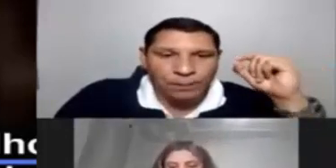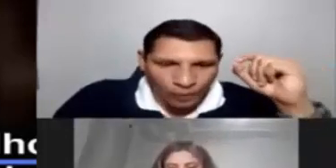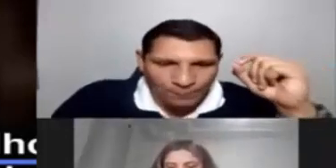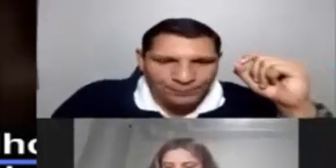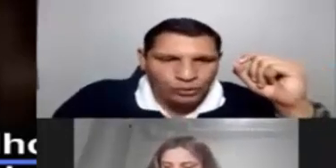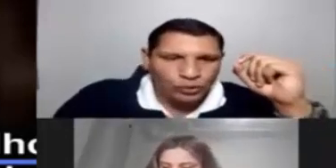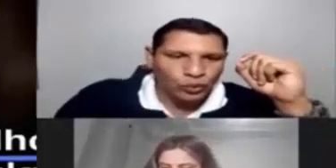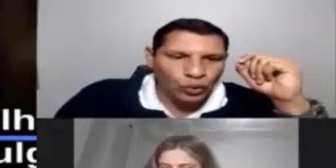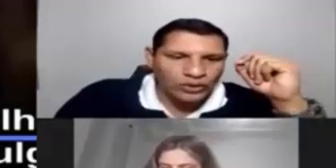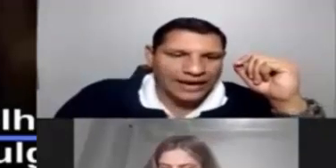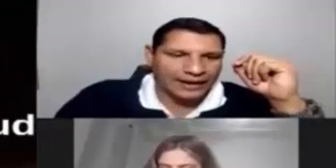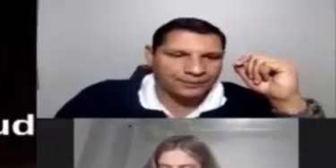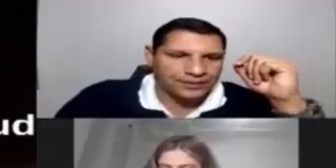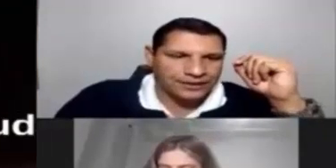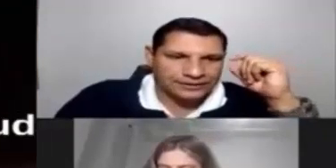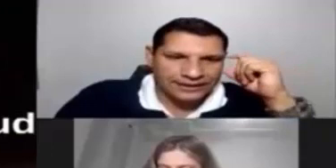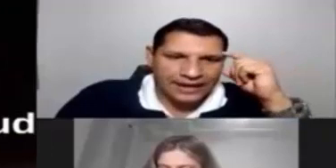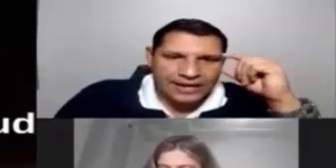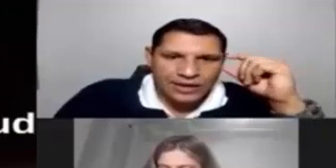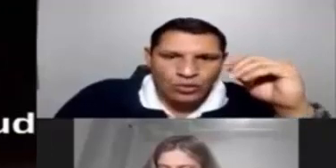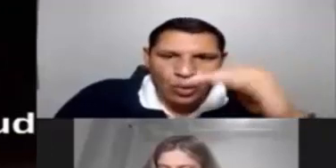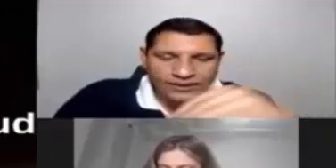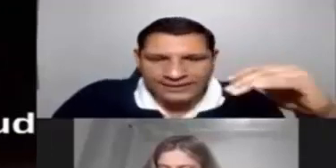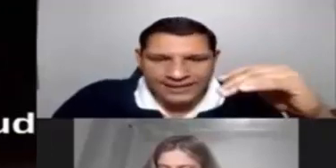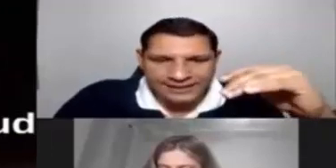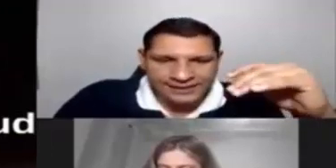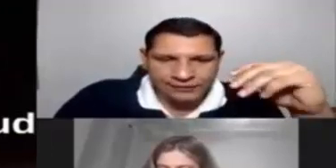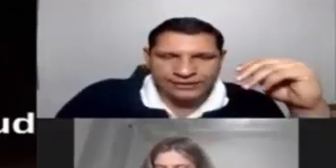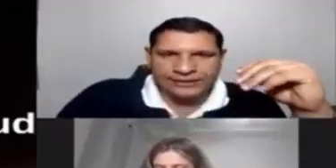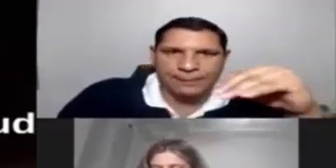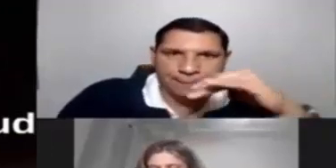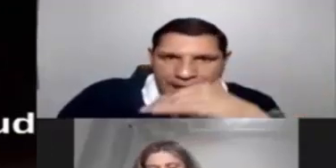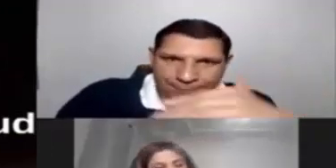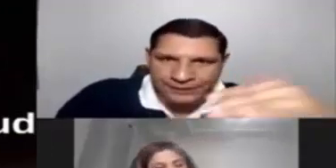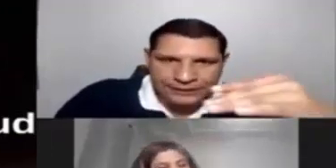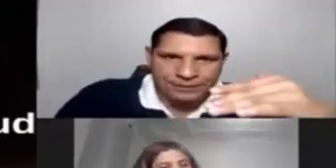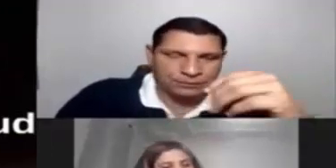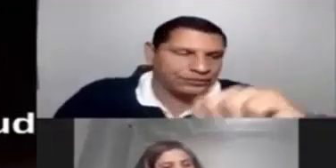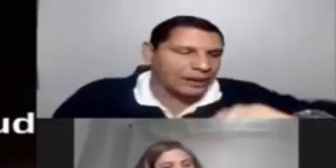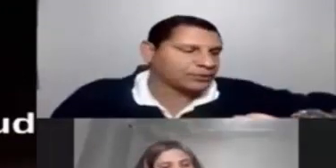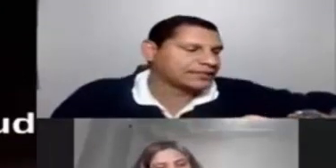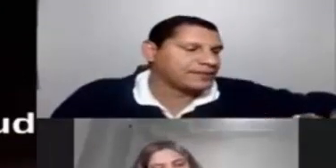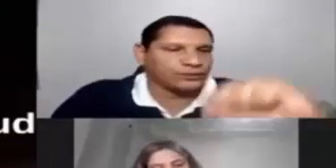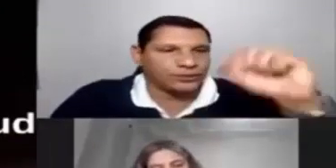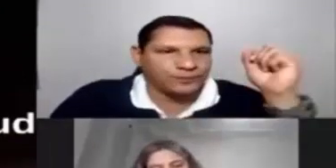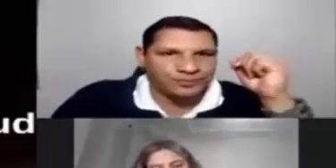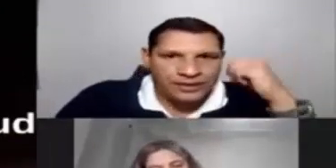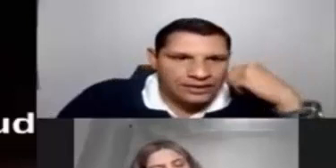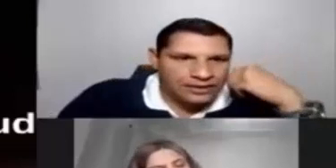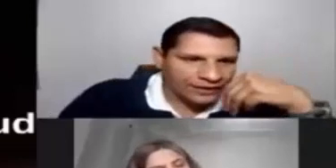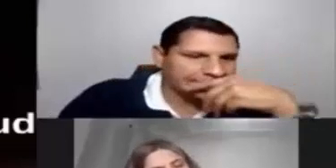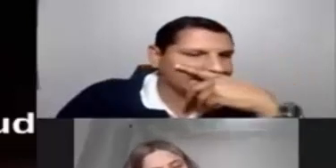para o seu próprio lugar tá contra as heresias eu vou citar bem rápido aqui para te dar prosseguimento